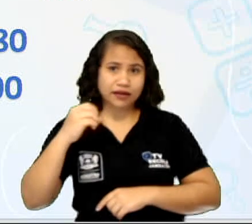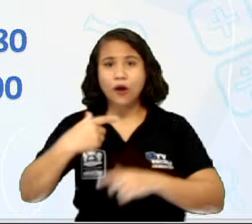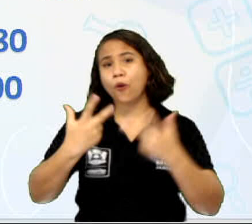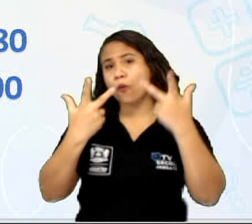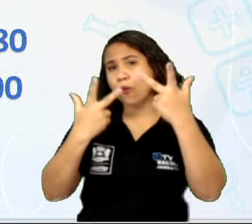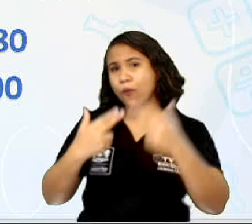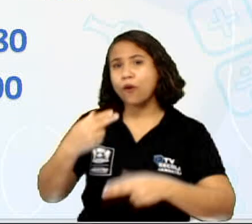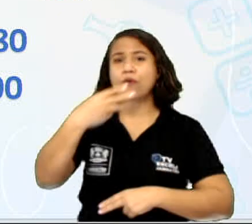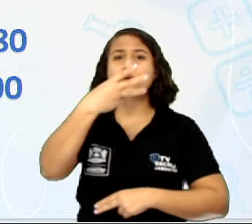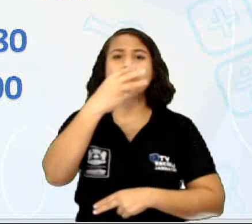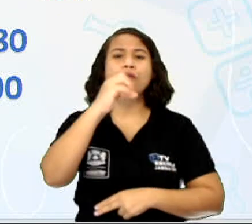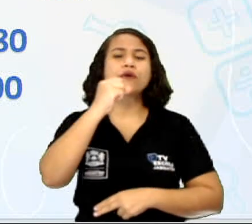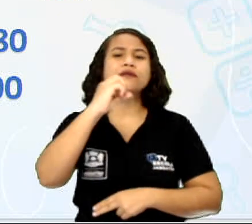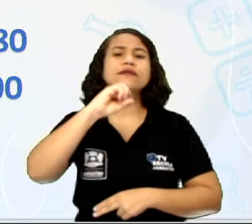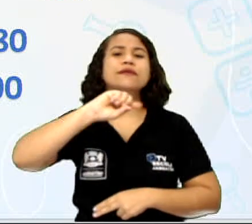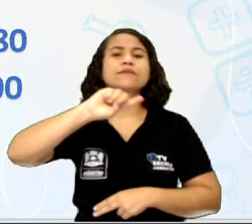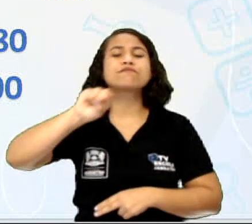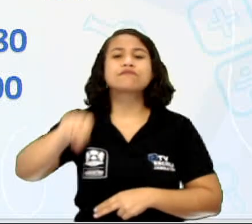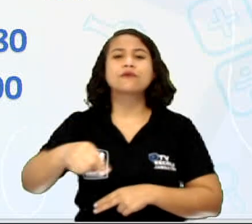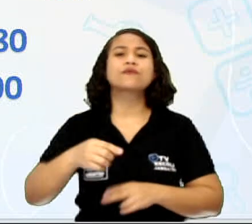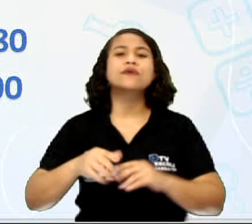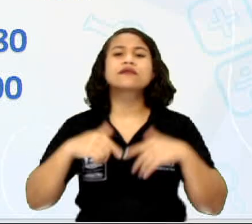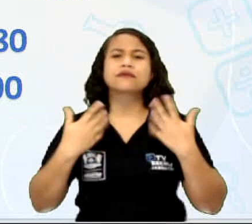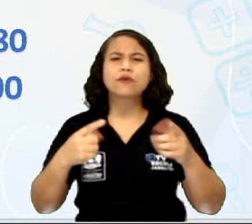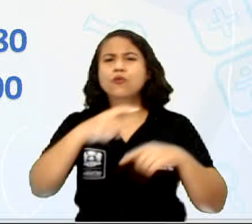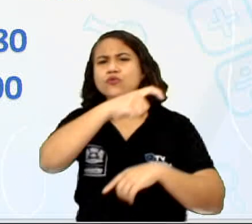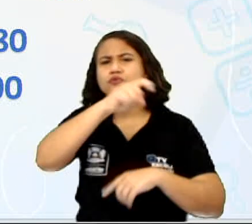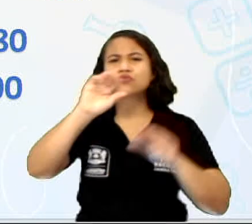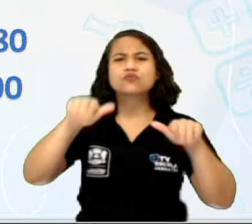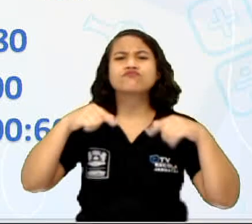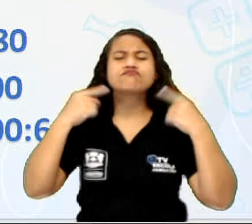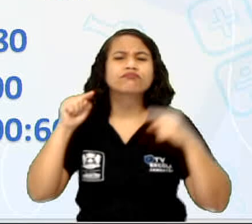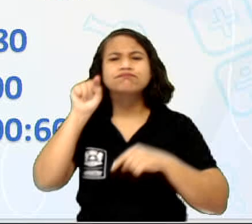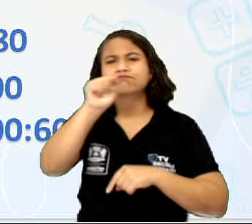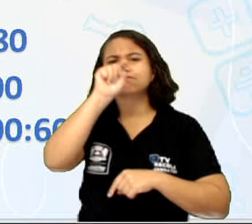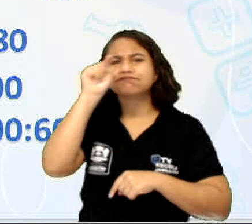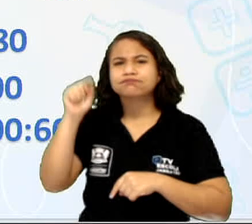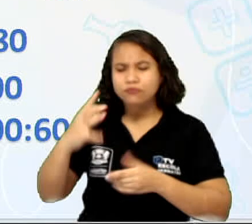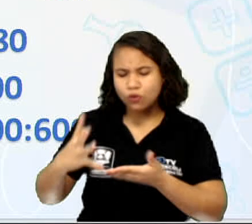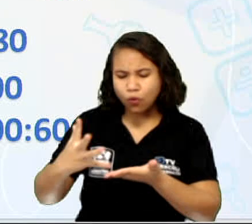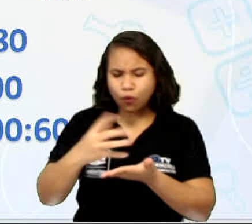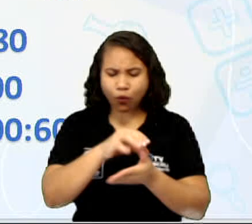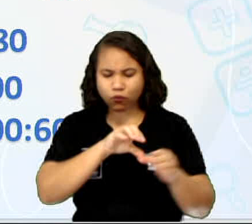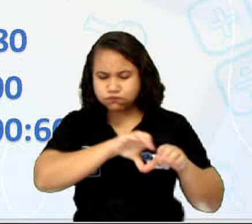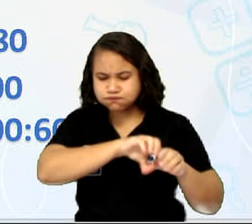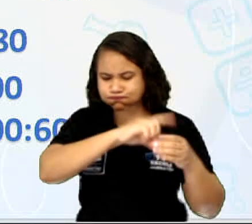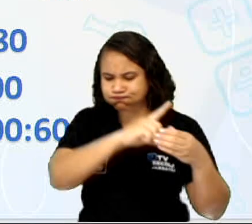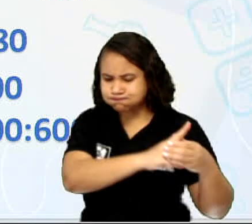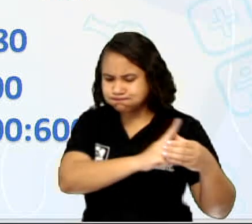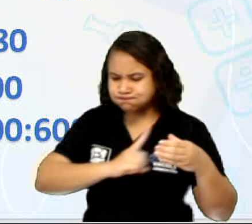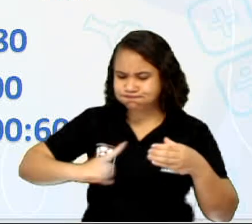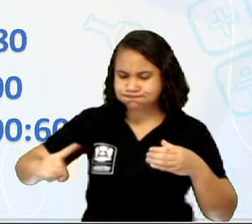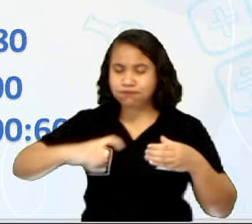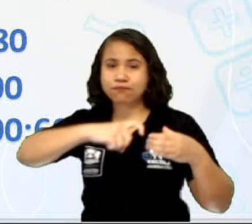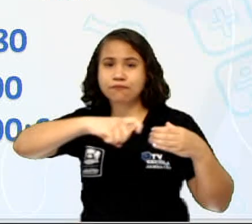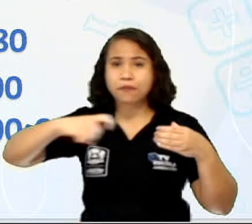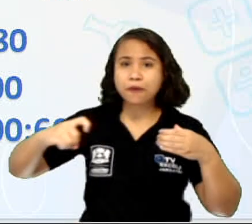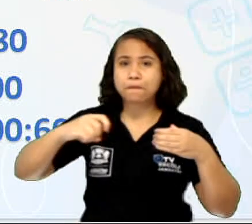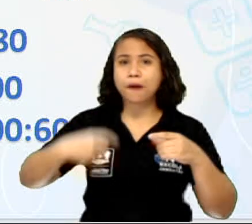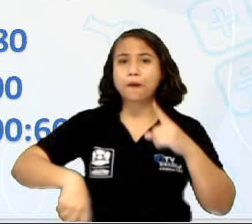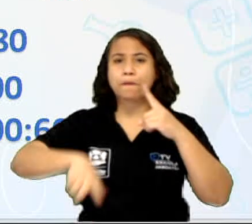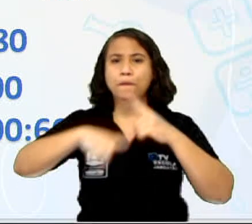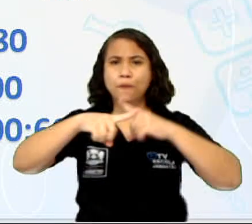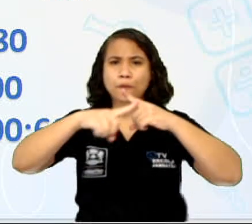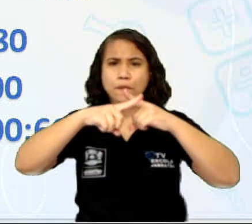390.000 para descobrir o valor de x é só isolar o x né e os 600 que ele está multiplicando ele vai